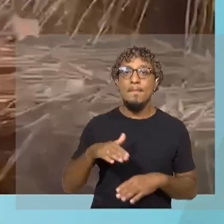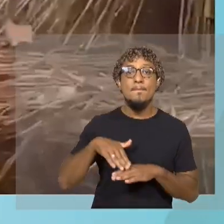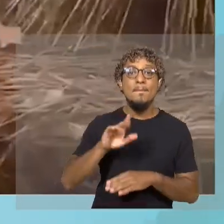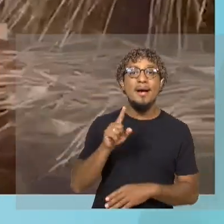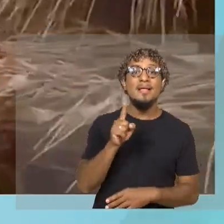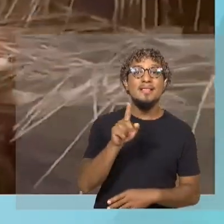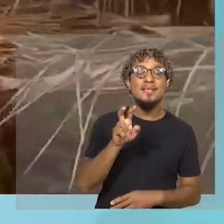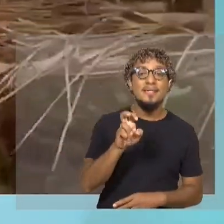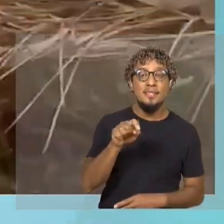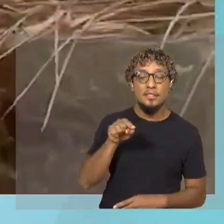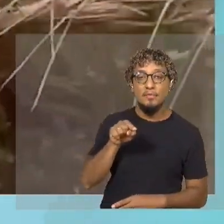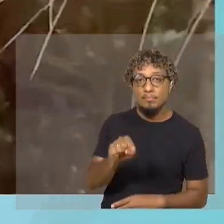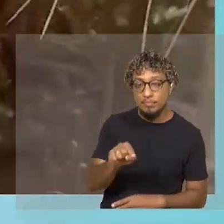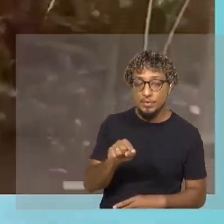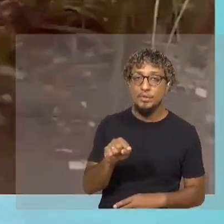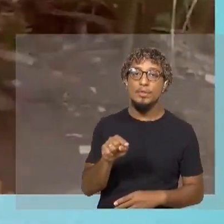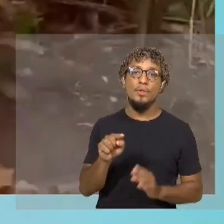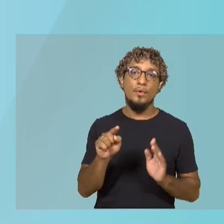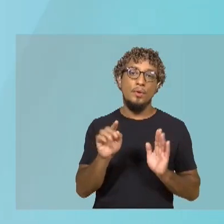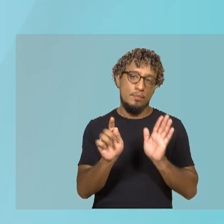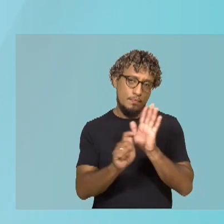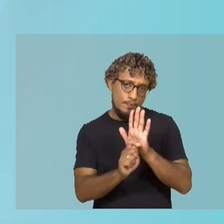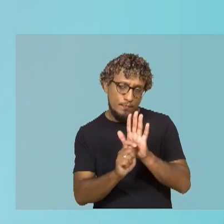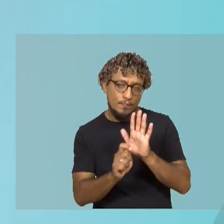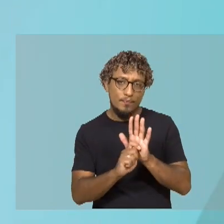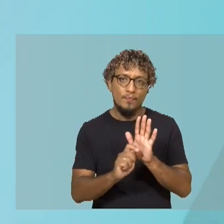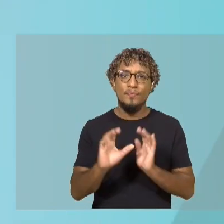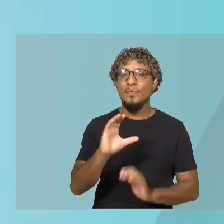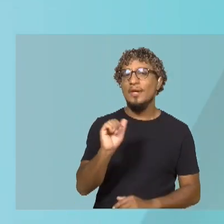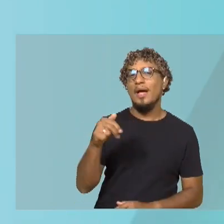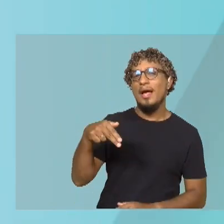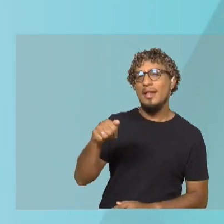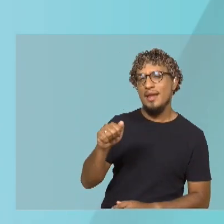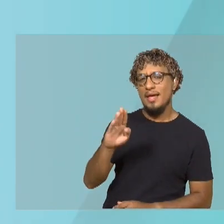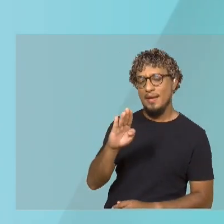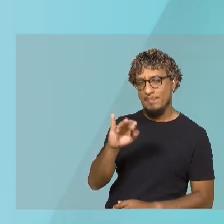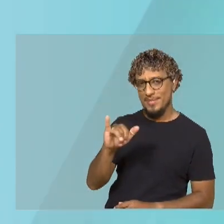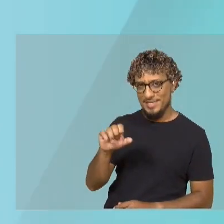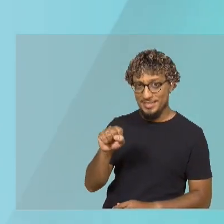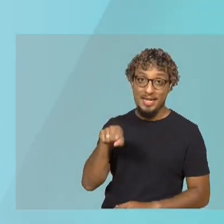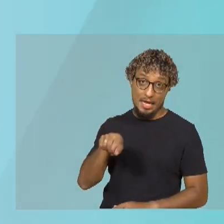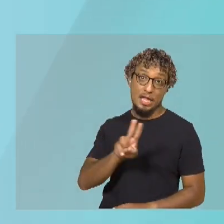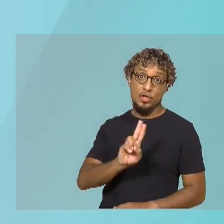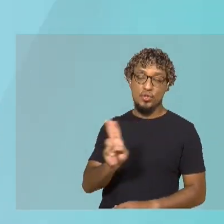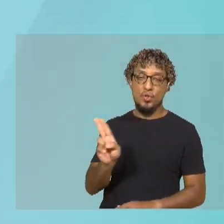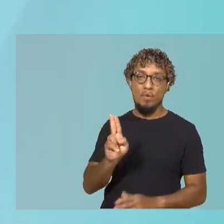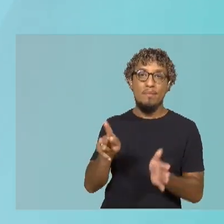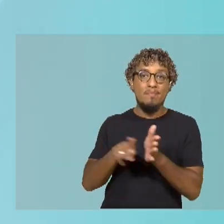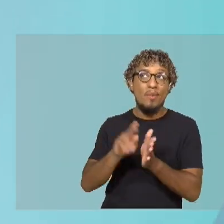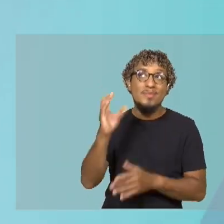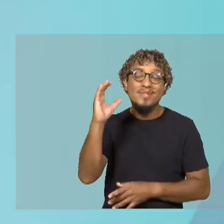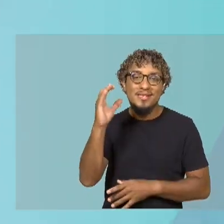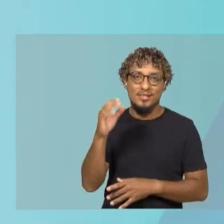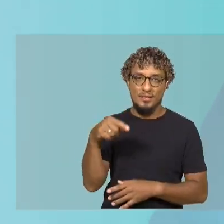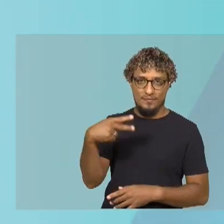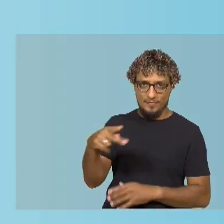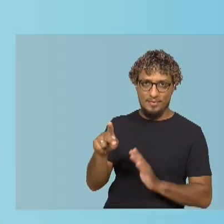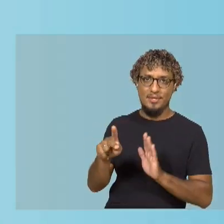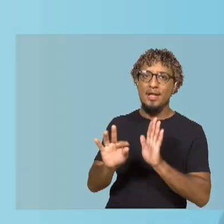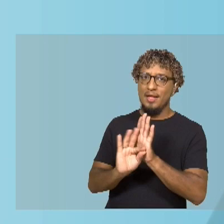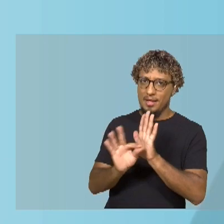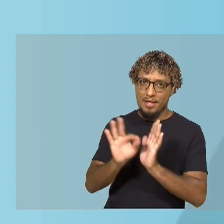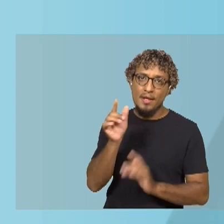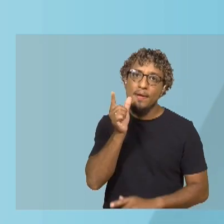de cannabis sativa, que é o nome científico da maconha, foram destruídos. E a operação vai continuar nos próximos dias. A